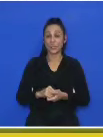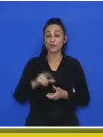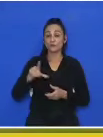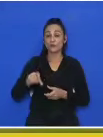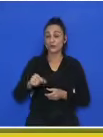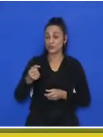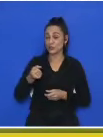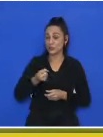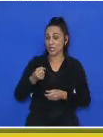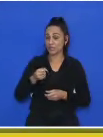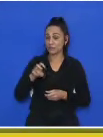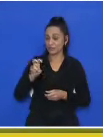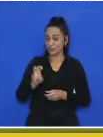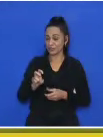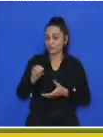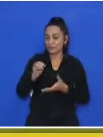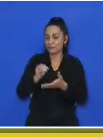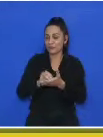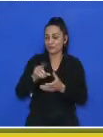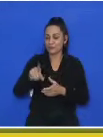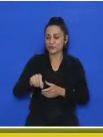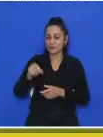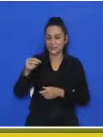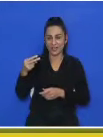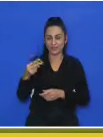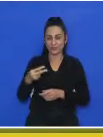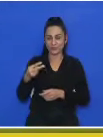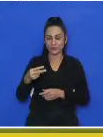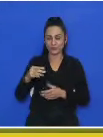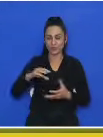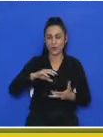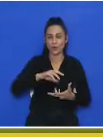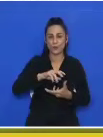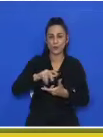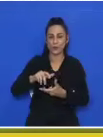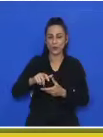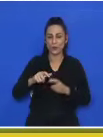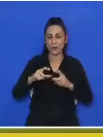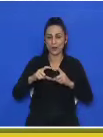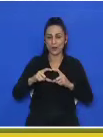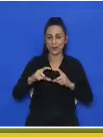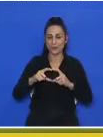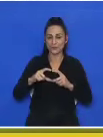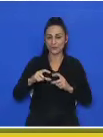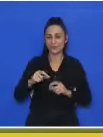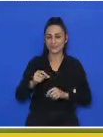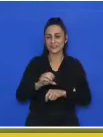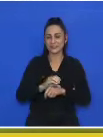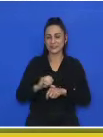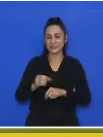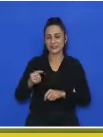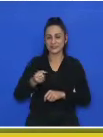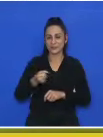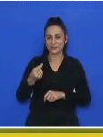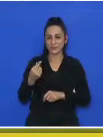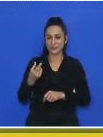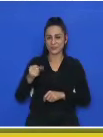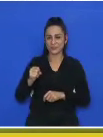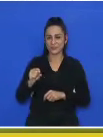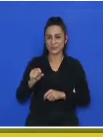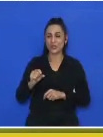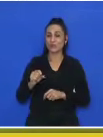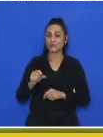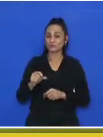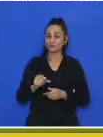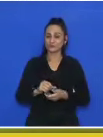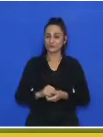Foram sorteados 5 números, faltam 2. Bola cinza, número 18. Cinza, 18. Sua sorte pode vir